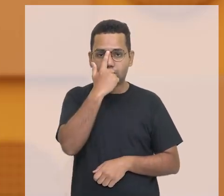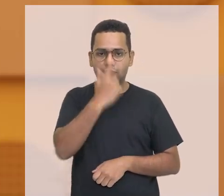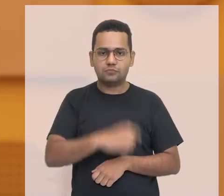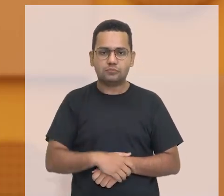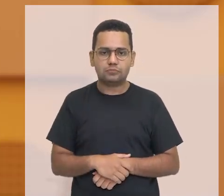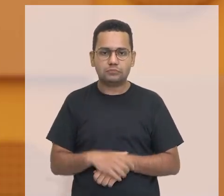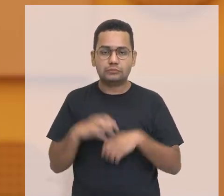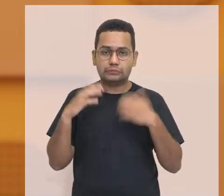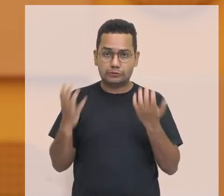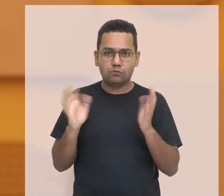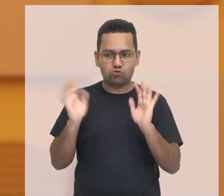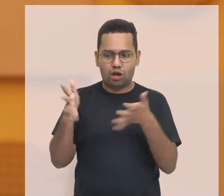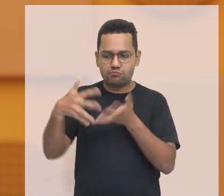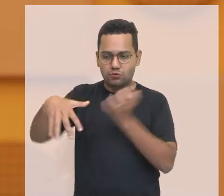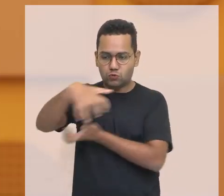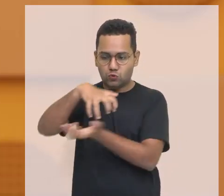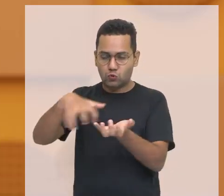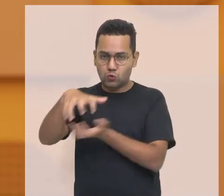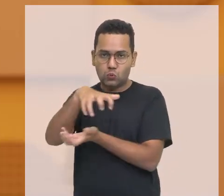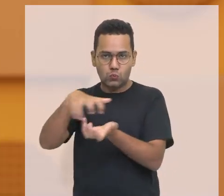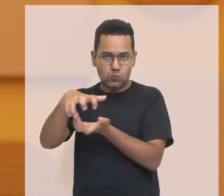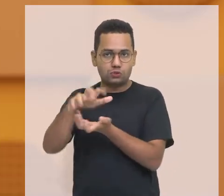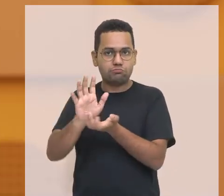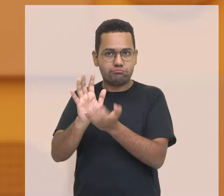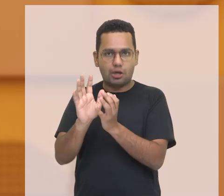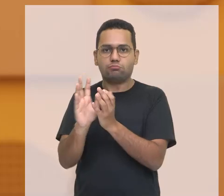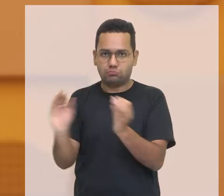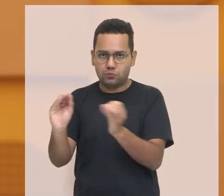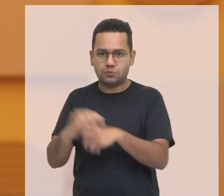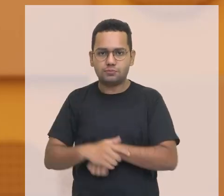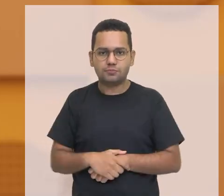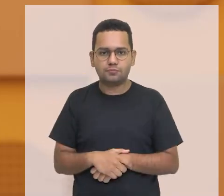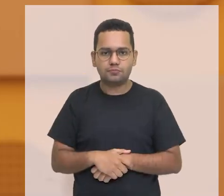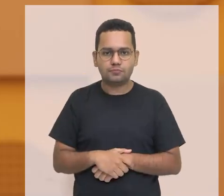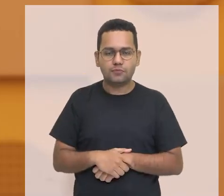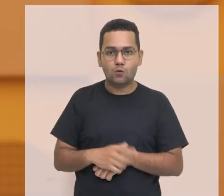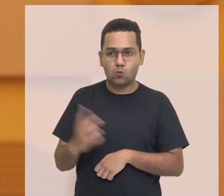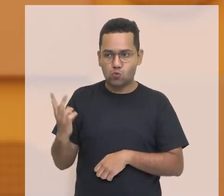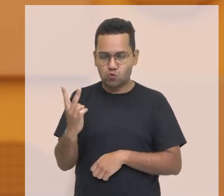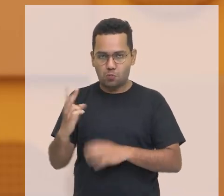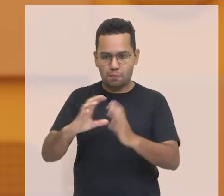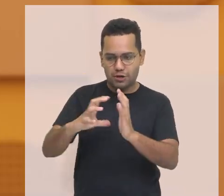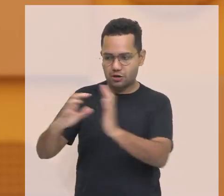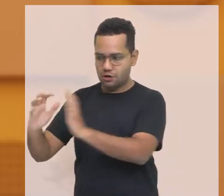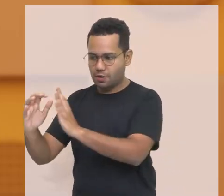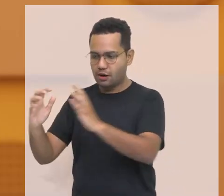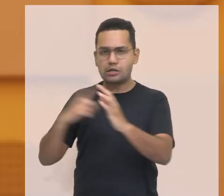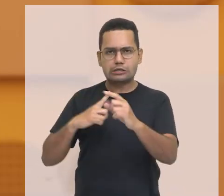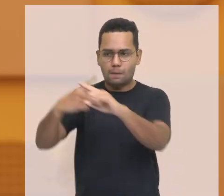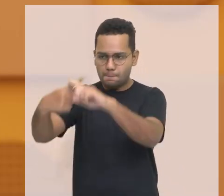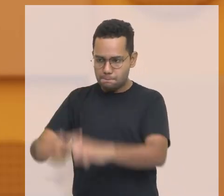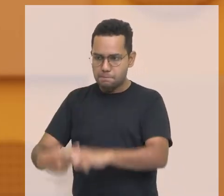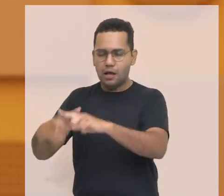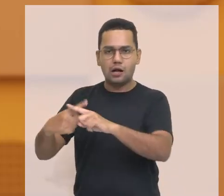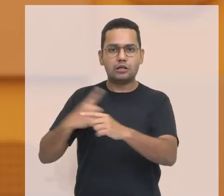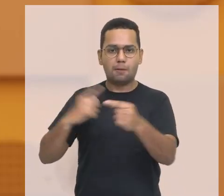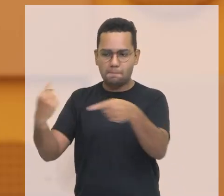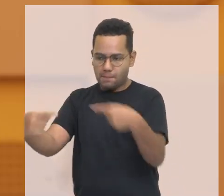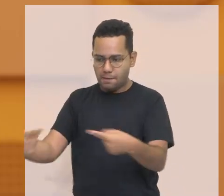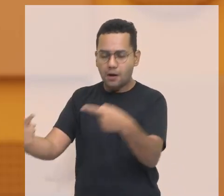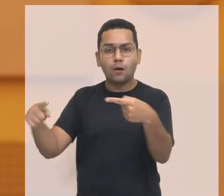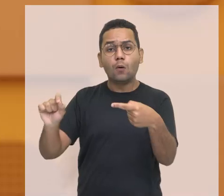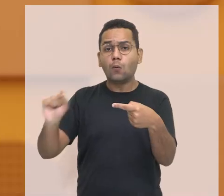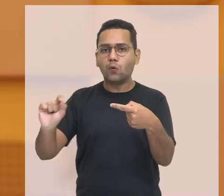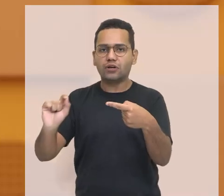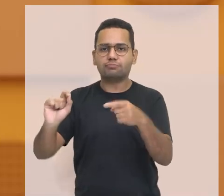esses momentos tensos passavam, por assim dizer, eles continuavam ali a se degladiar, a se guerrear, porque eram